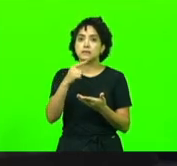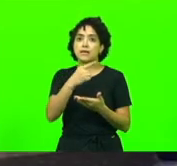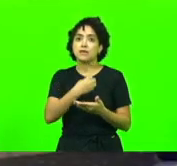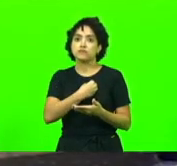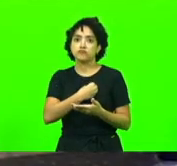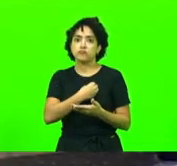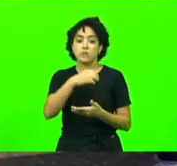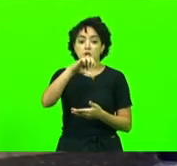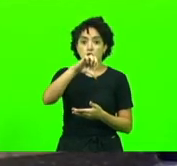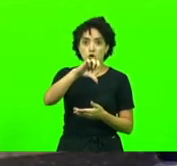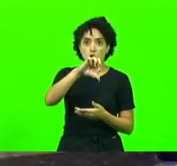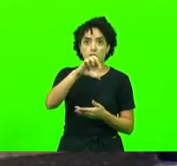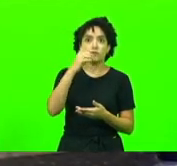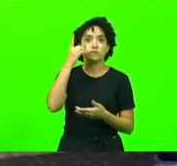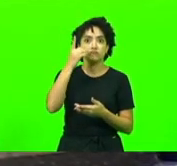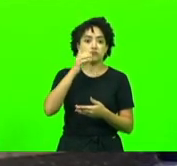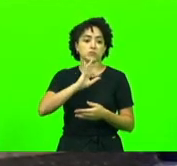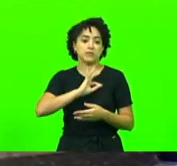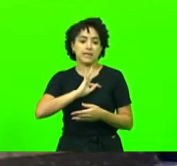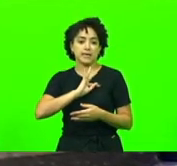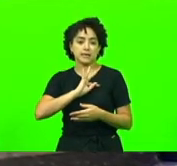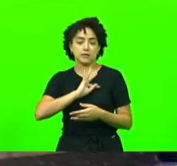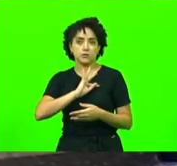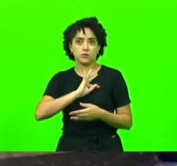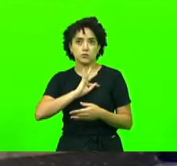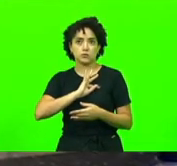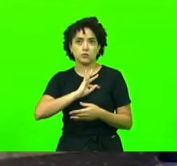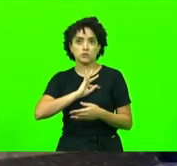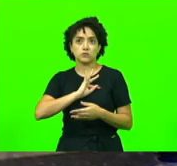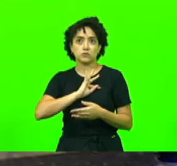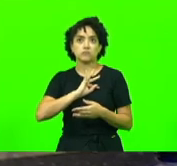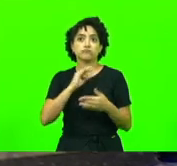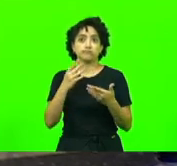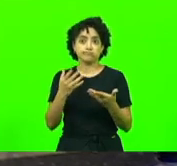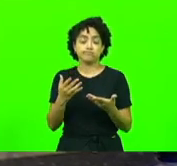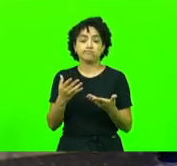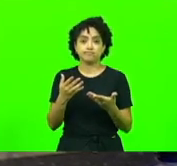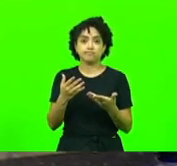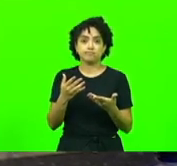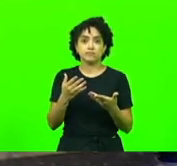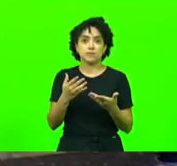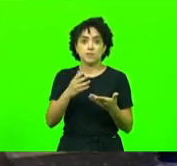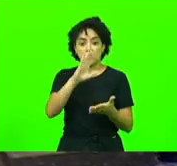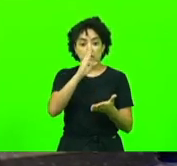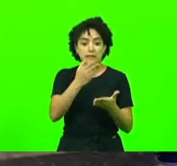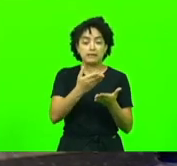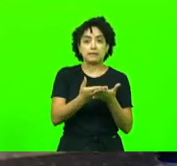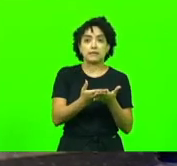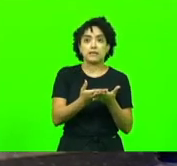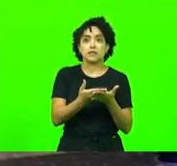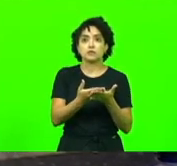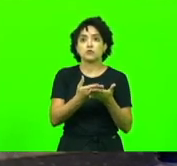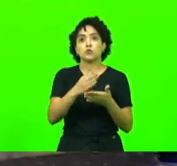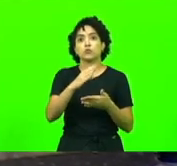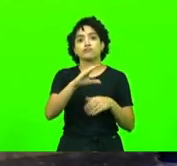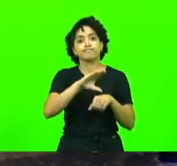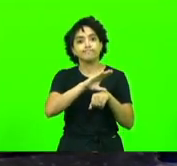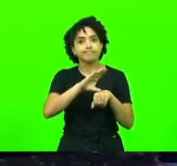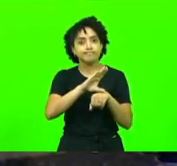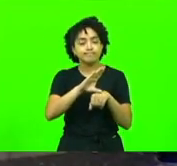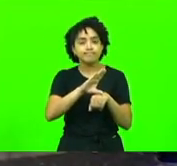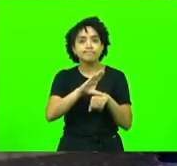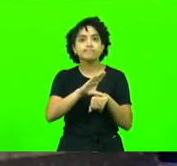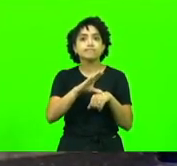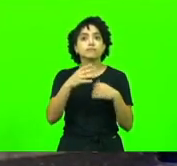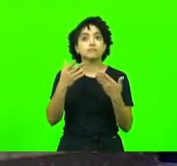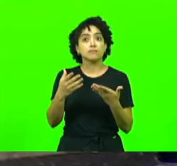integrantes técnicos, eu até daria um pouquinho mais de crédito quando se fala em constitucionalidade. Mas